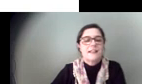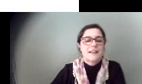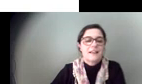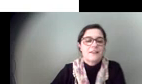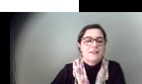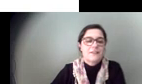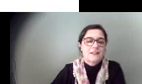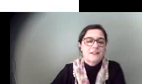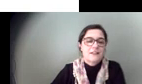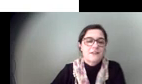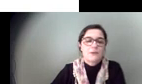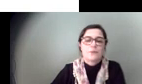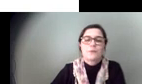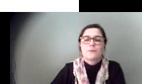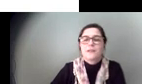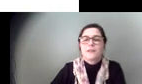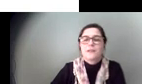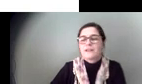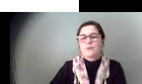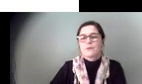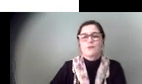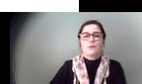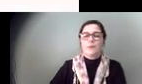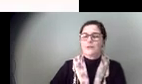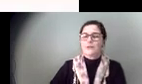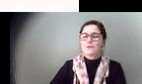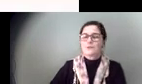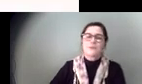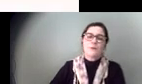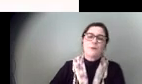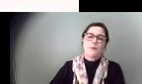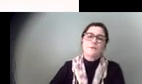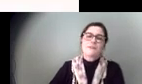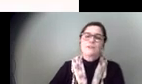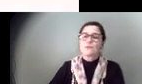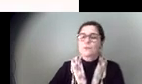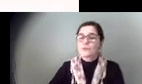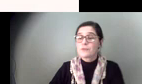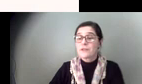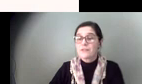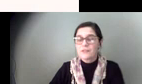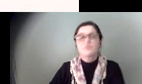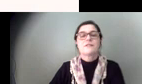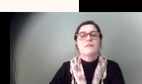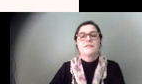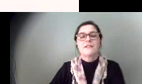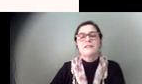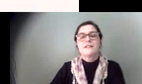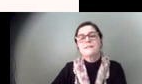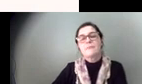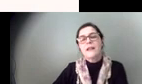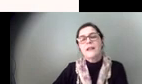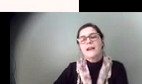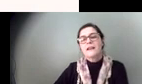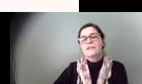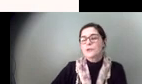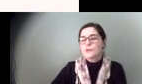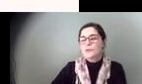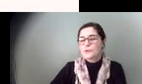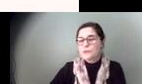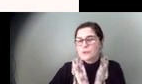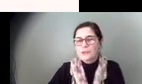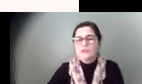vocês verem esse logo em nossos documentos. Tá bom? Sejam todos bem-vindos e bem-vindas a